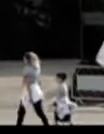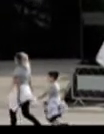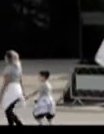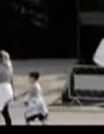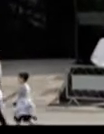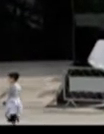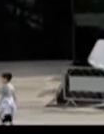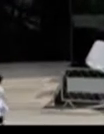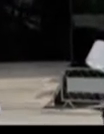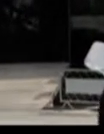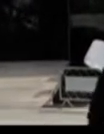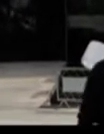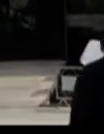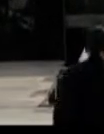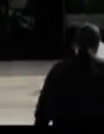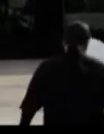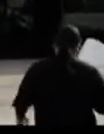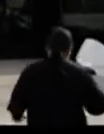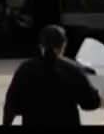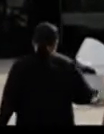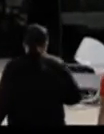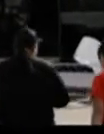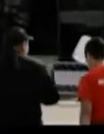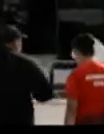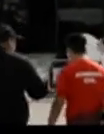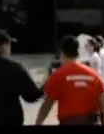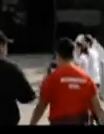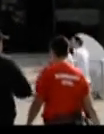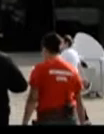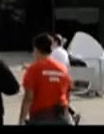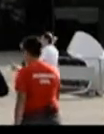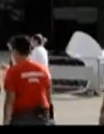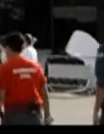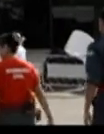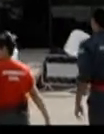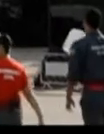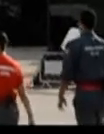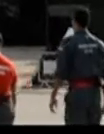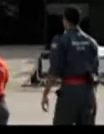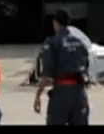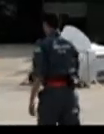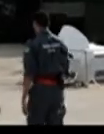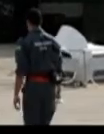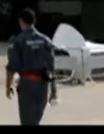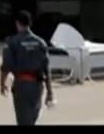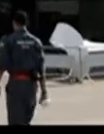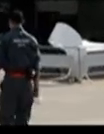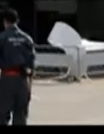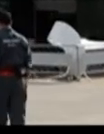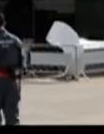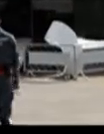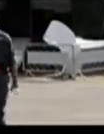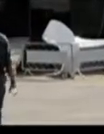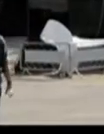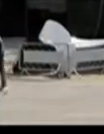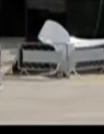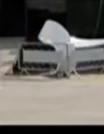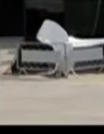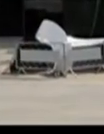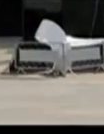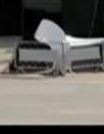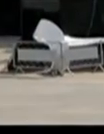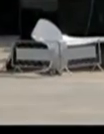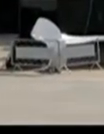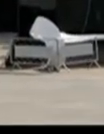Um paulista que depois de ter um giro dessa exposição pelo Brasil